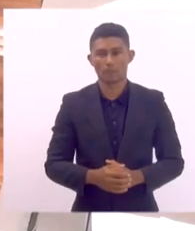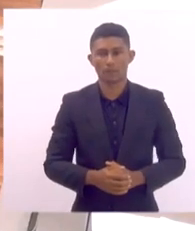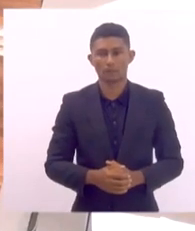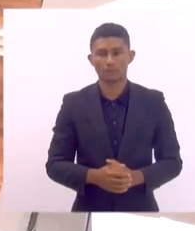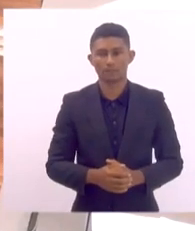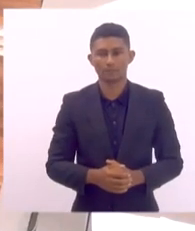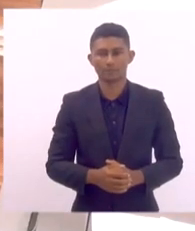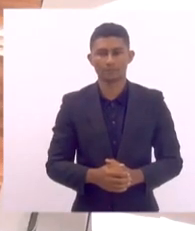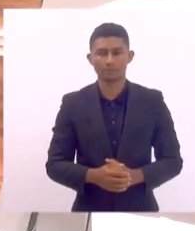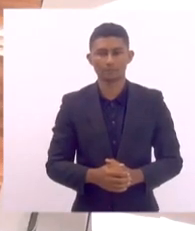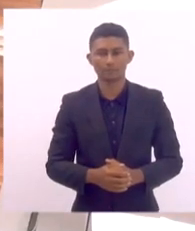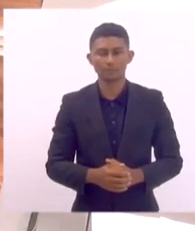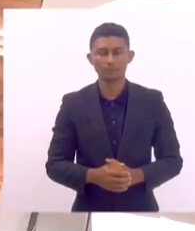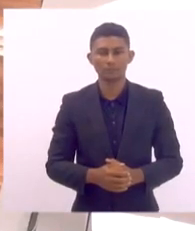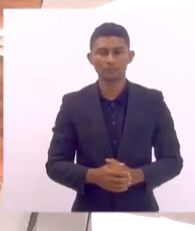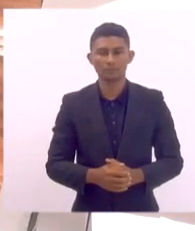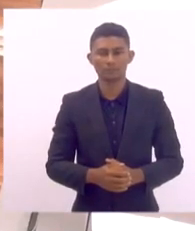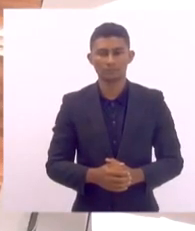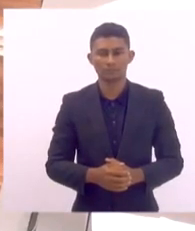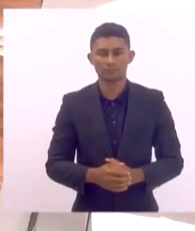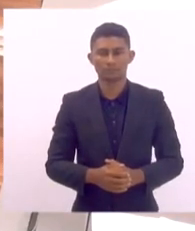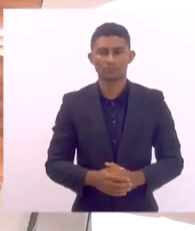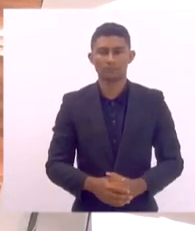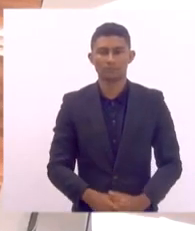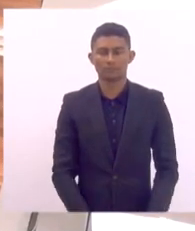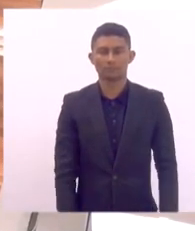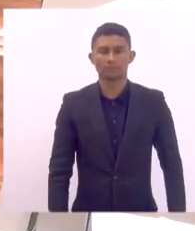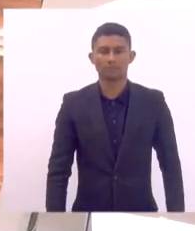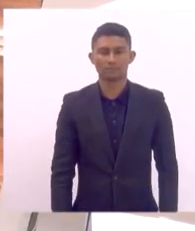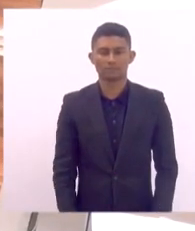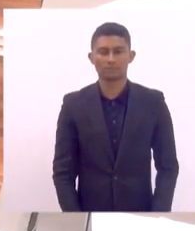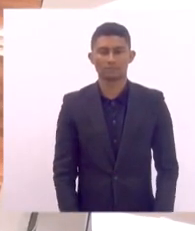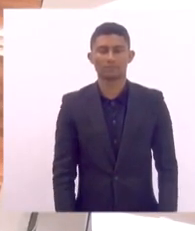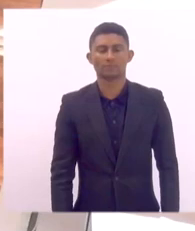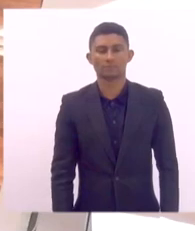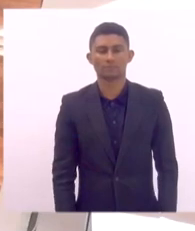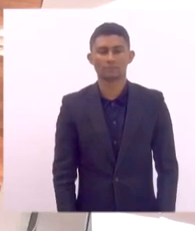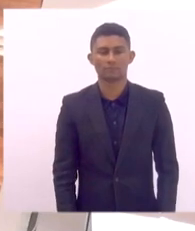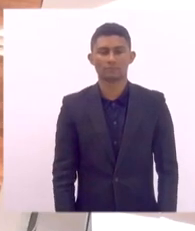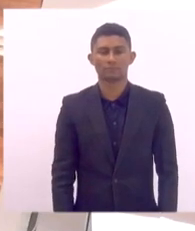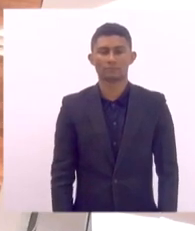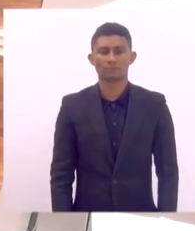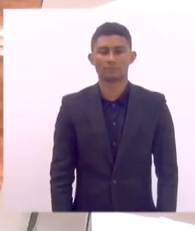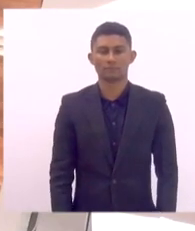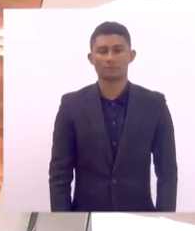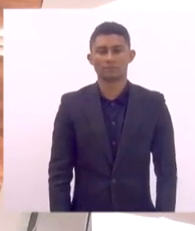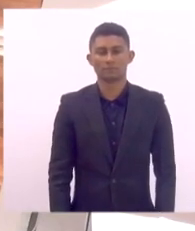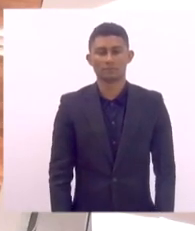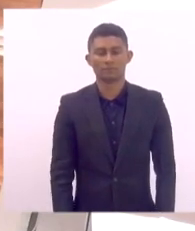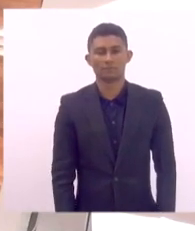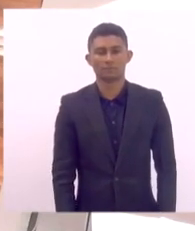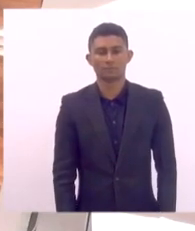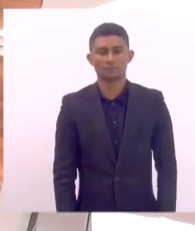4.500, caiu para 3. Tem uma estimativa que ele vai precisar de 2, mas ele acha que é mais um pouquinho de 2 e está em 3 hoje.